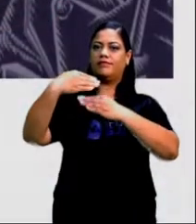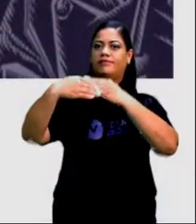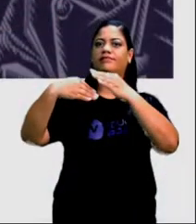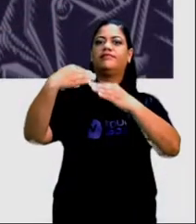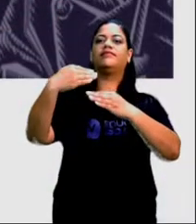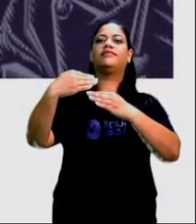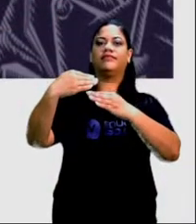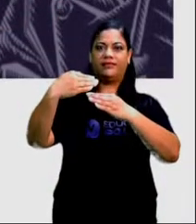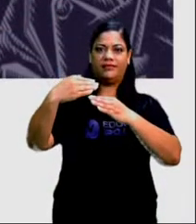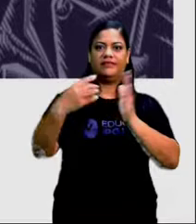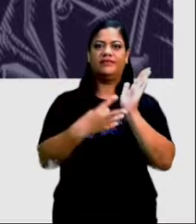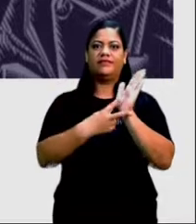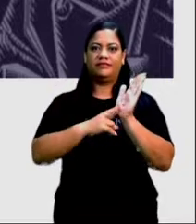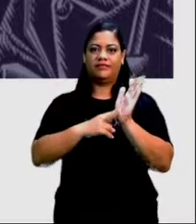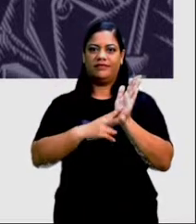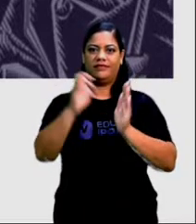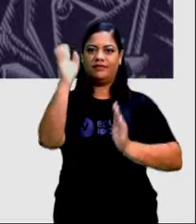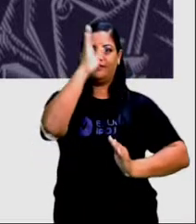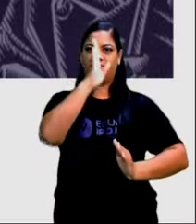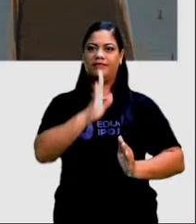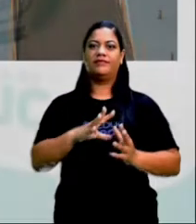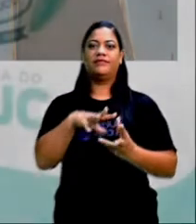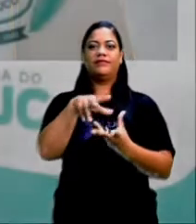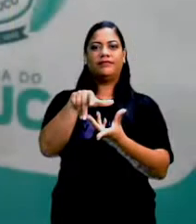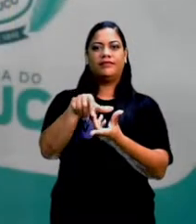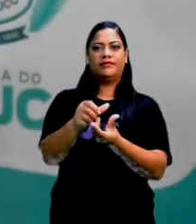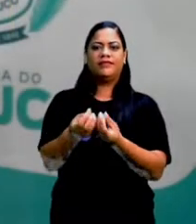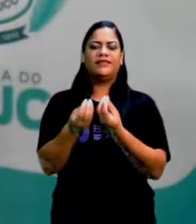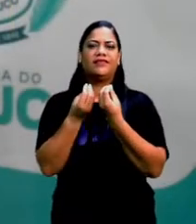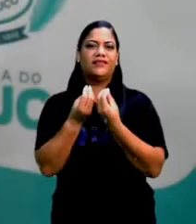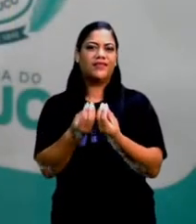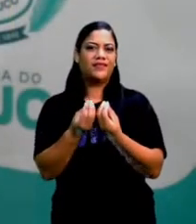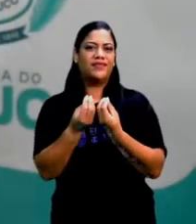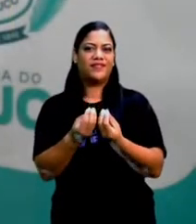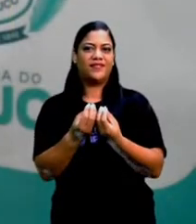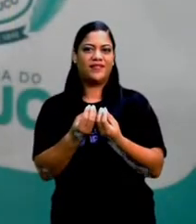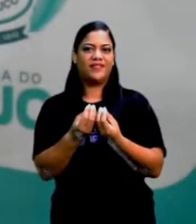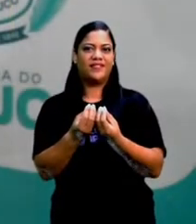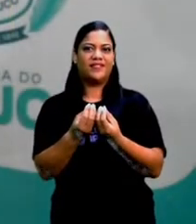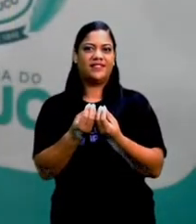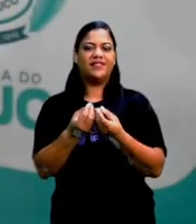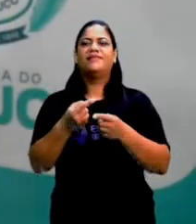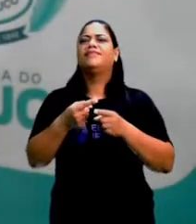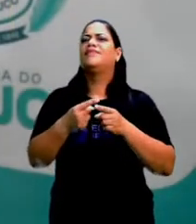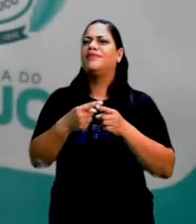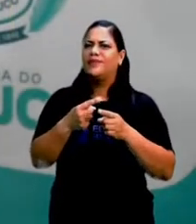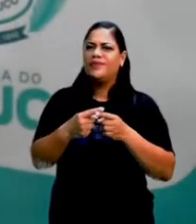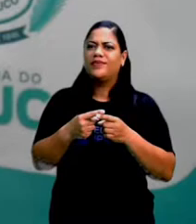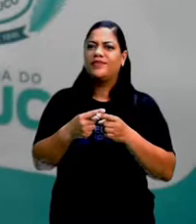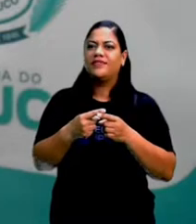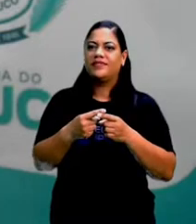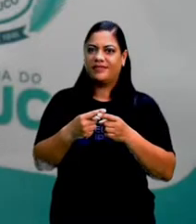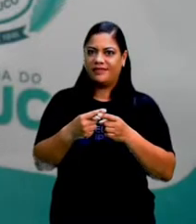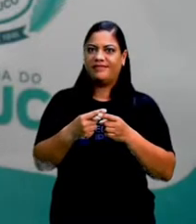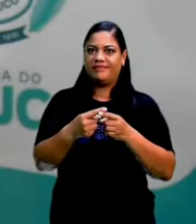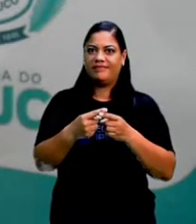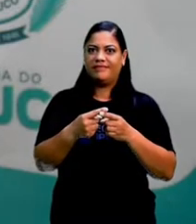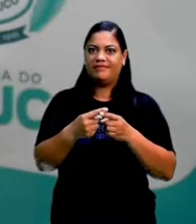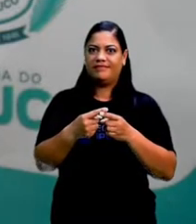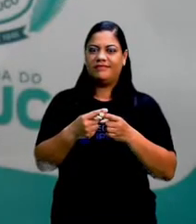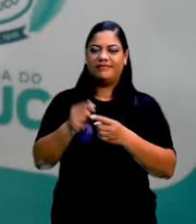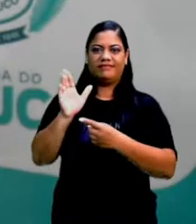do sindicato no Brasil e no mundo. Como foi que surgiu o sindicato? Para quê? Ele